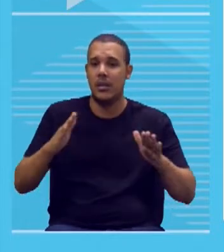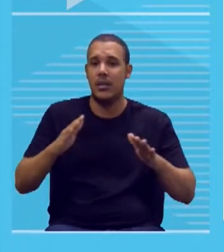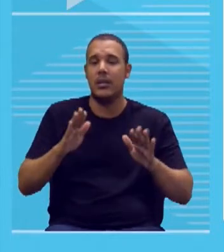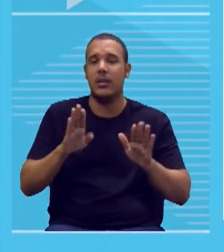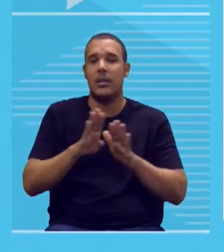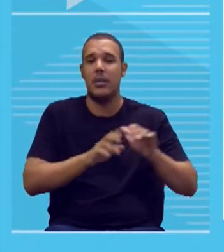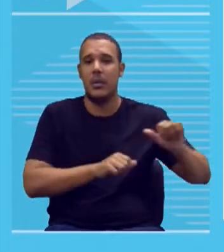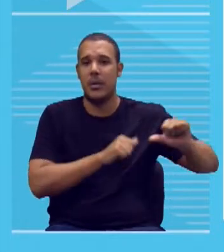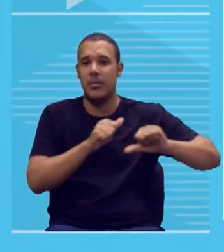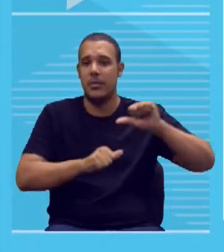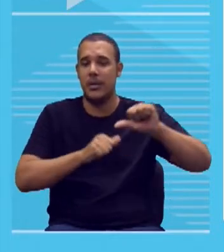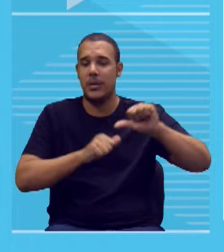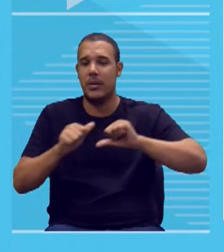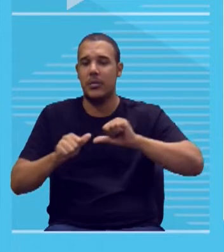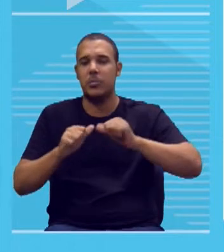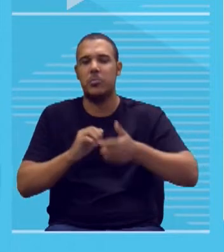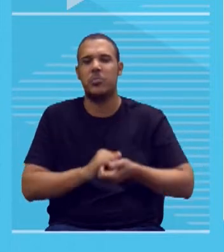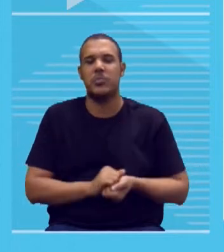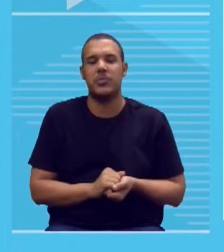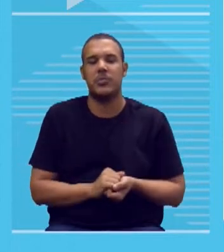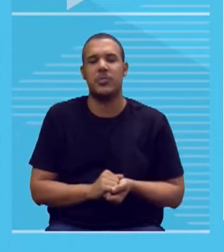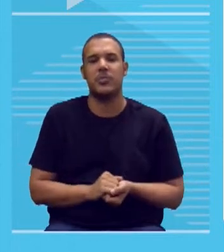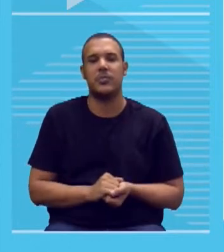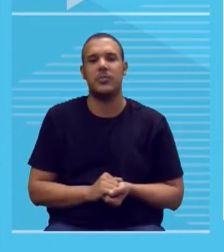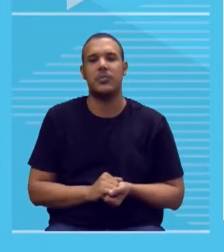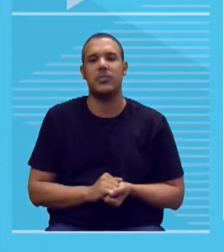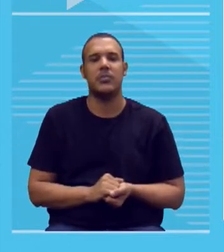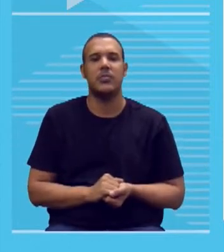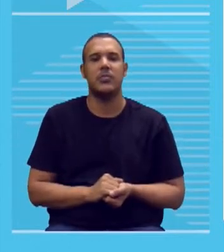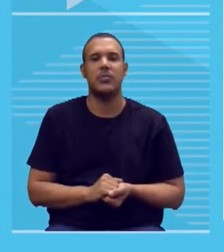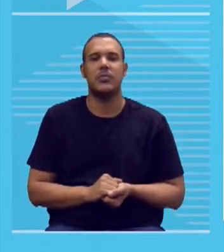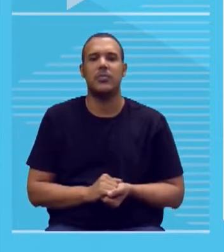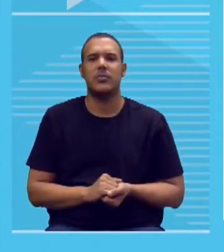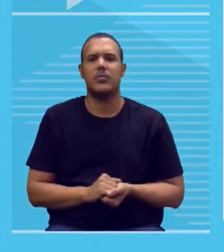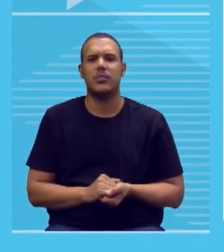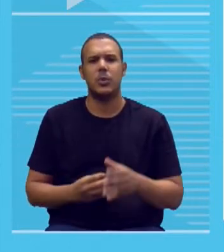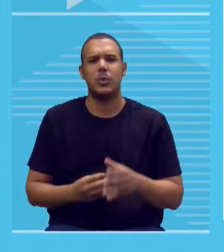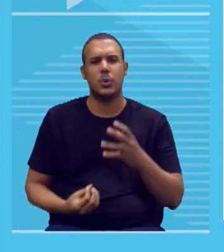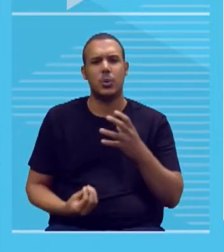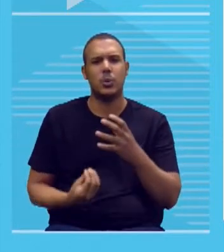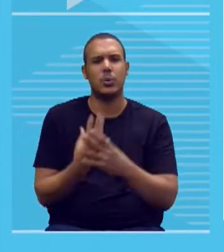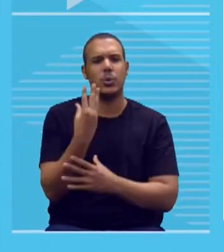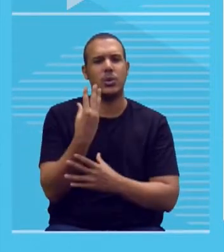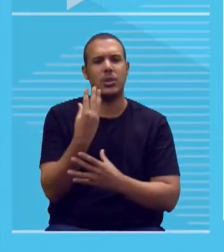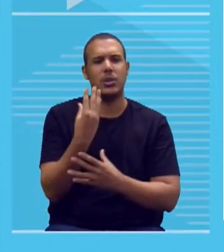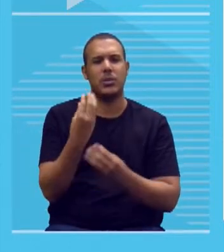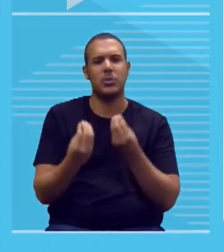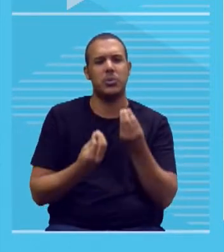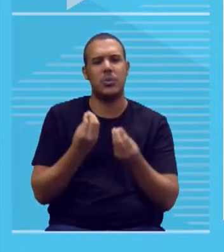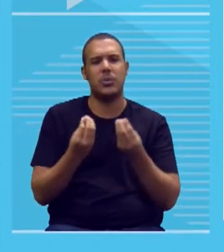e mudado ao longo do tempo espera aí espera aí para fazer isso rugido